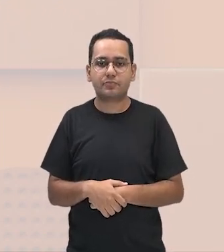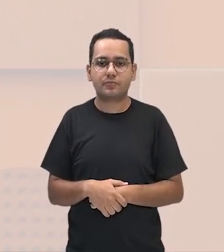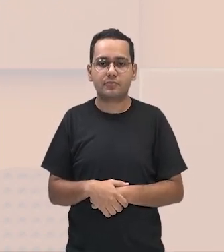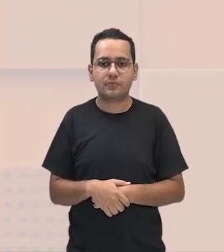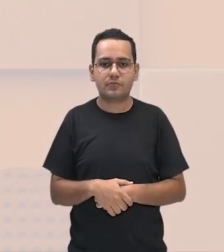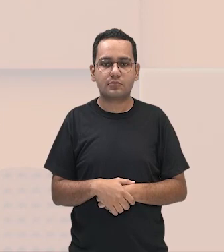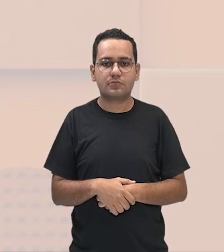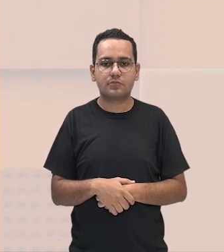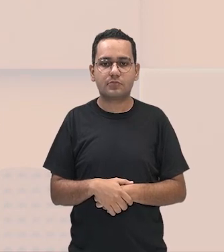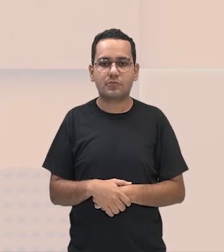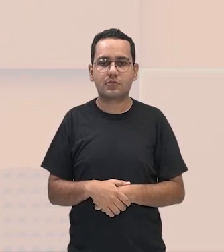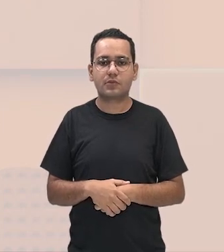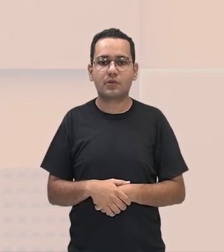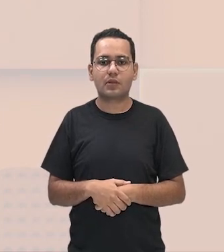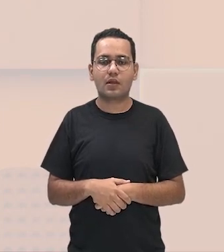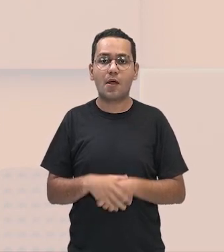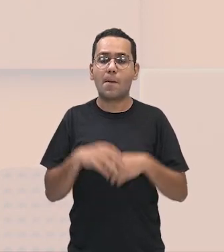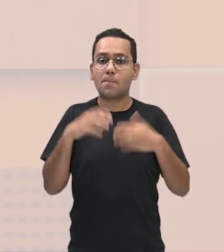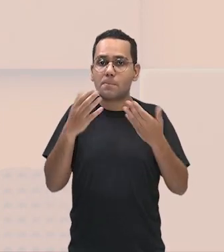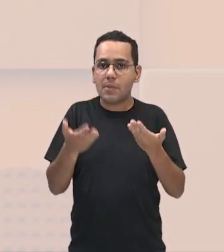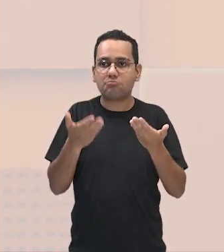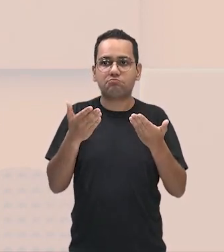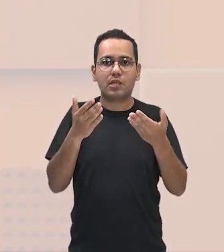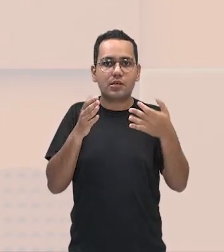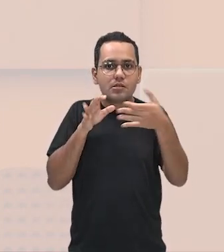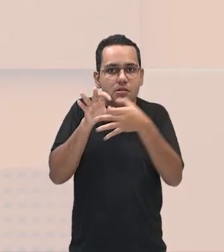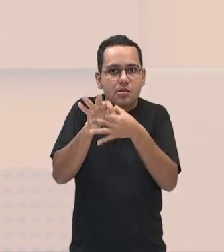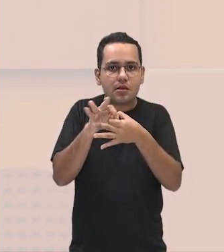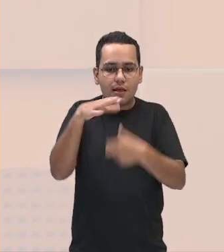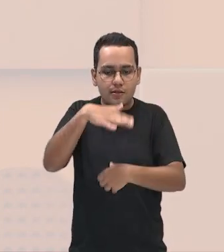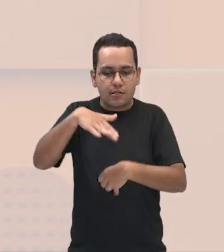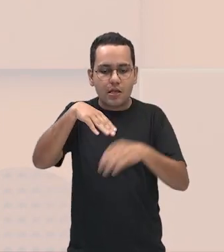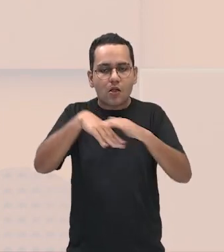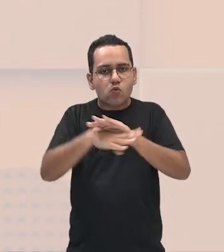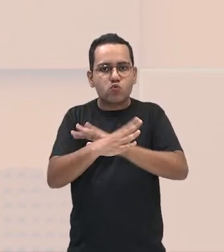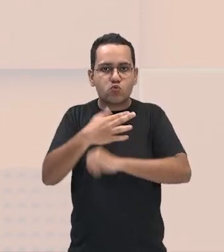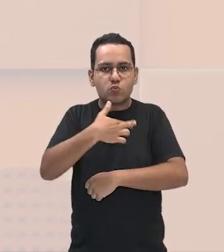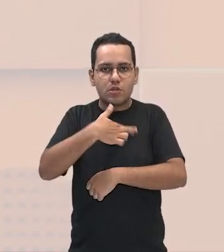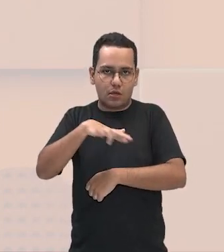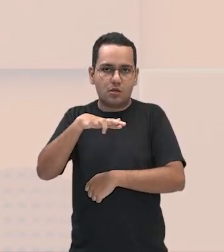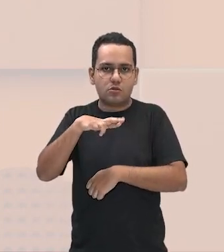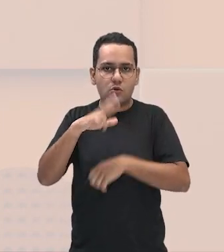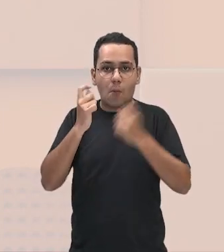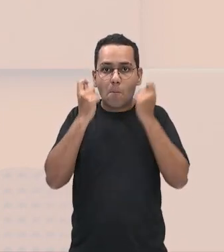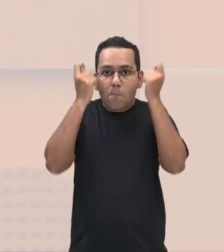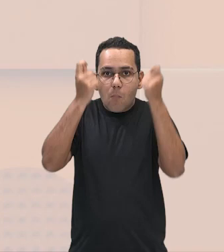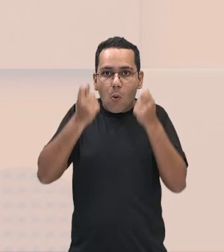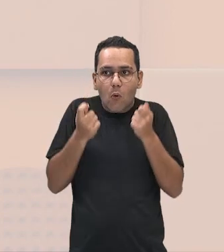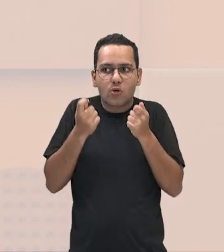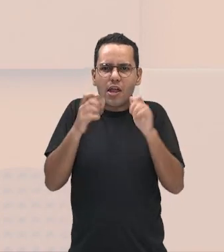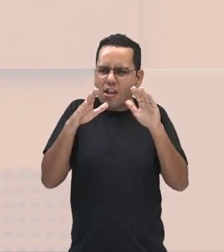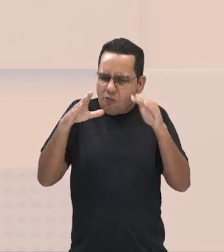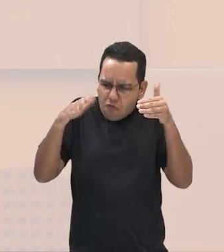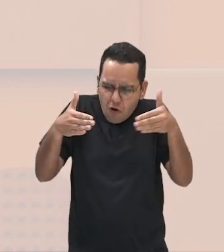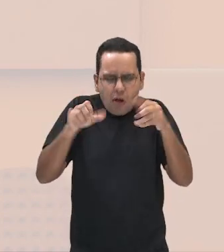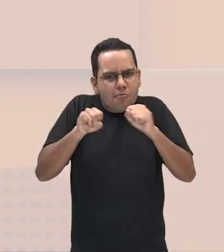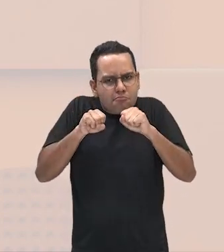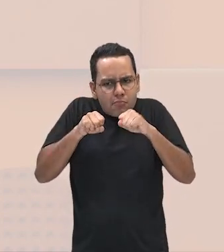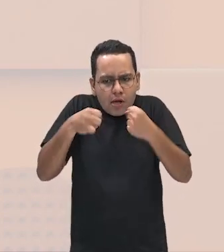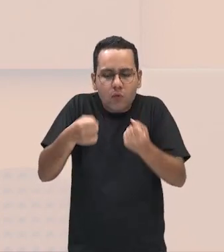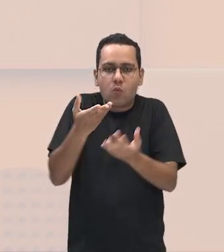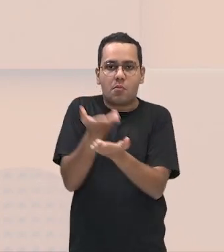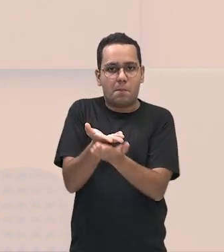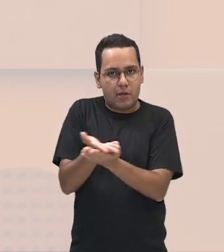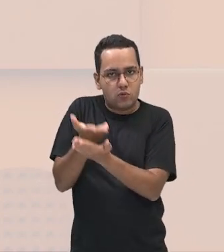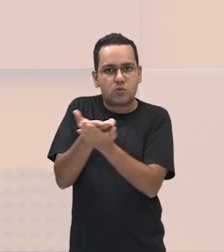Quem era monge, quem era muito ligado a essa vida religiosa, realmente tinha uma dedicação, né? Não só